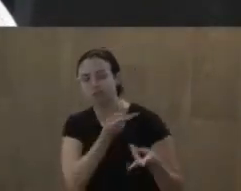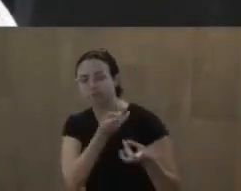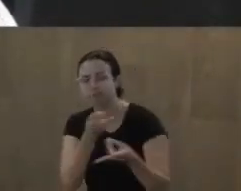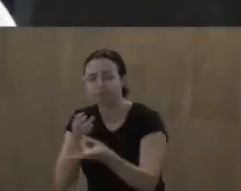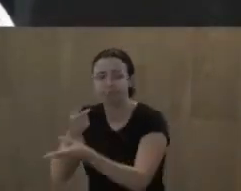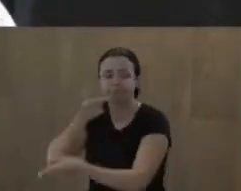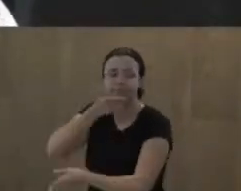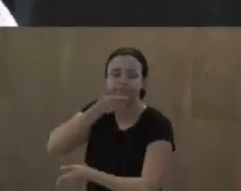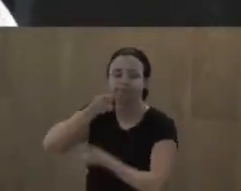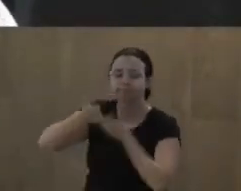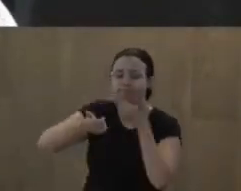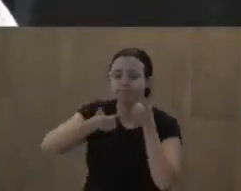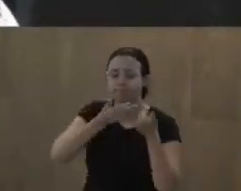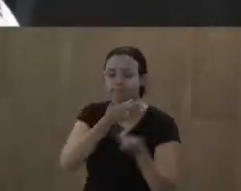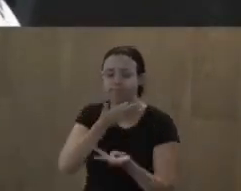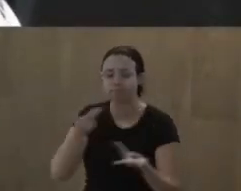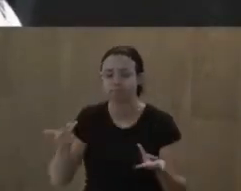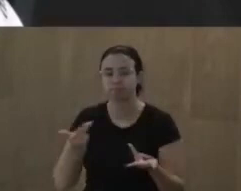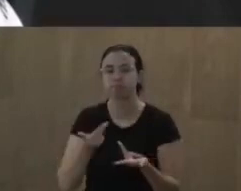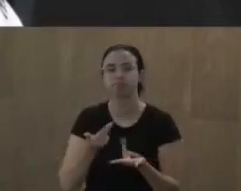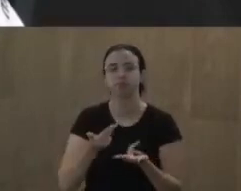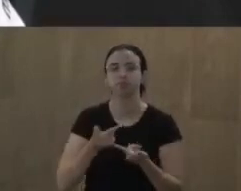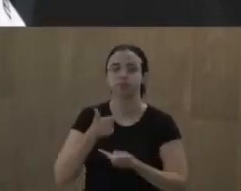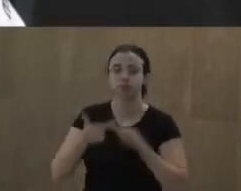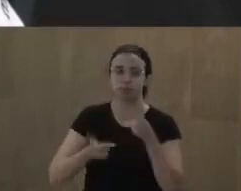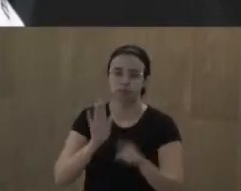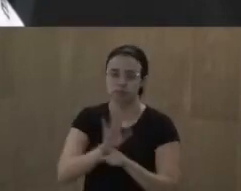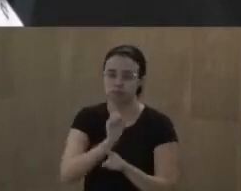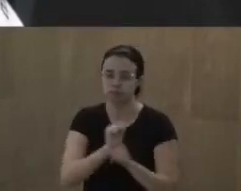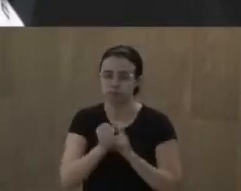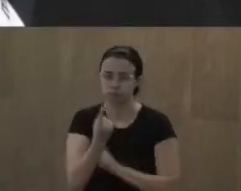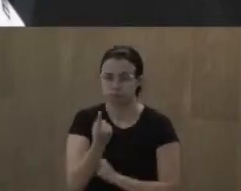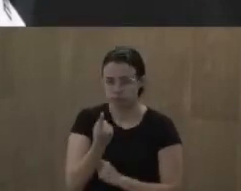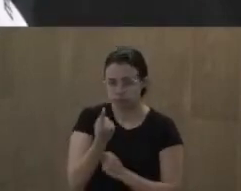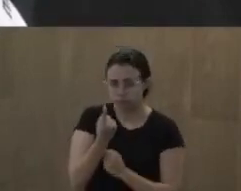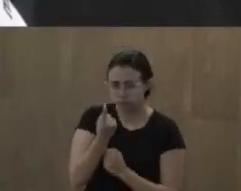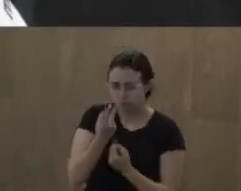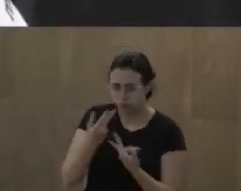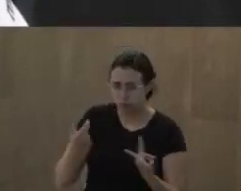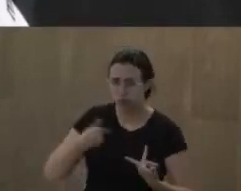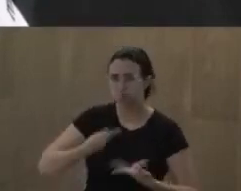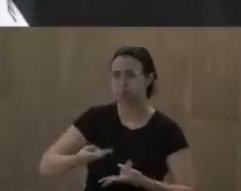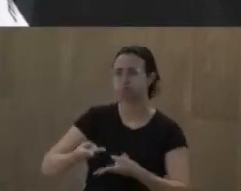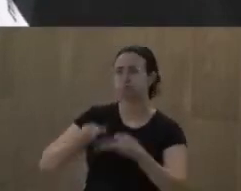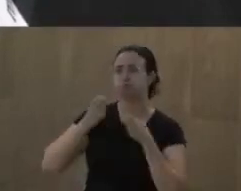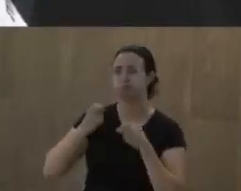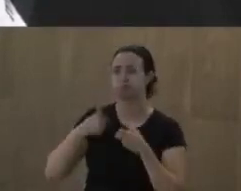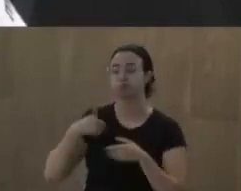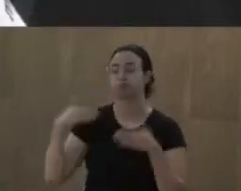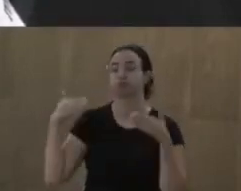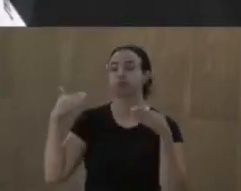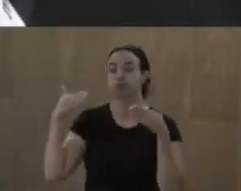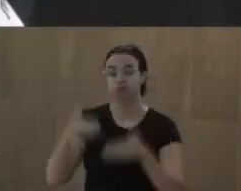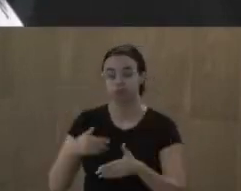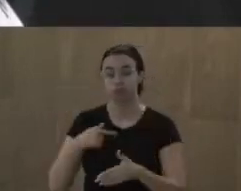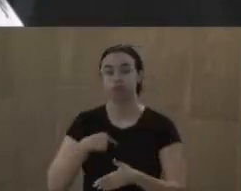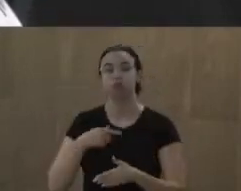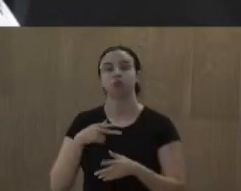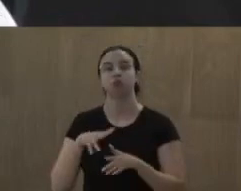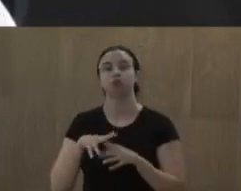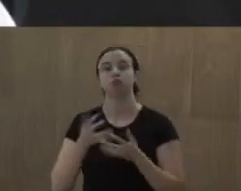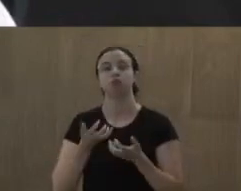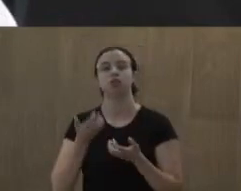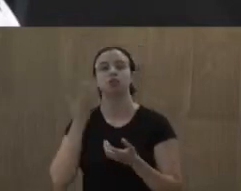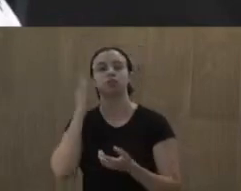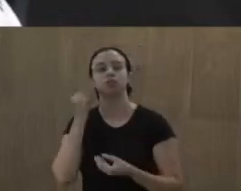melhoras, né, no andamento dos trabalhos da assistência social. Uma coisa que me chamou a atenção foi quando eu cheguei, eu vi como funciona e